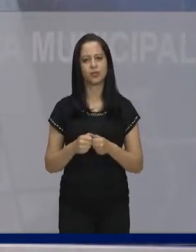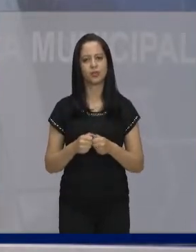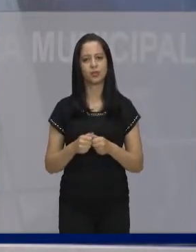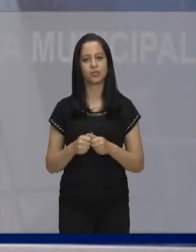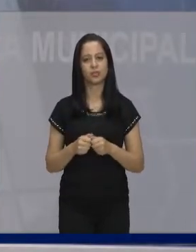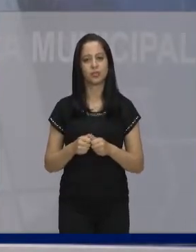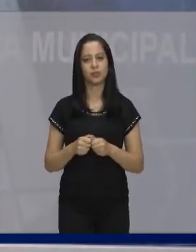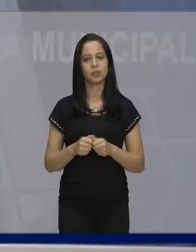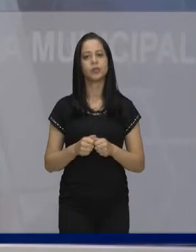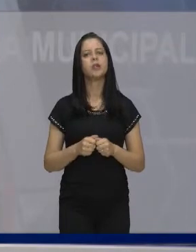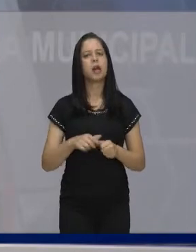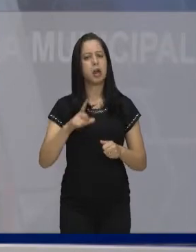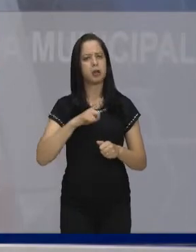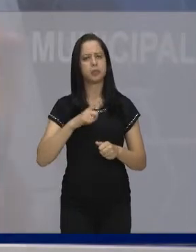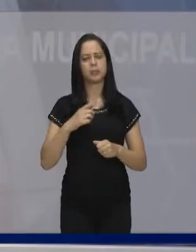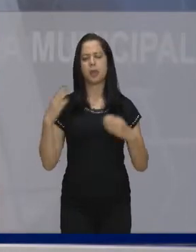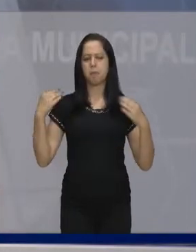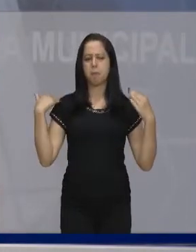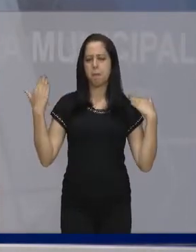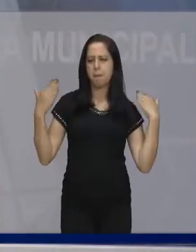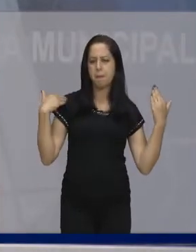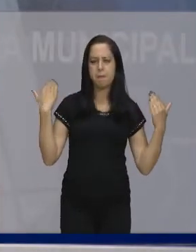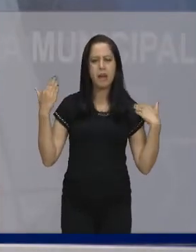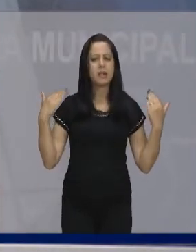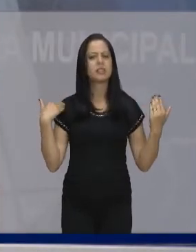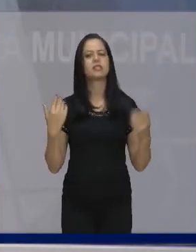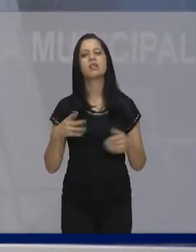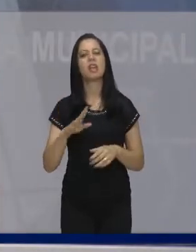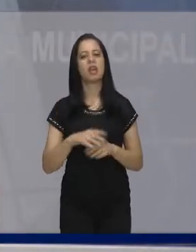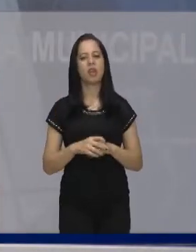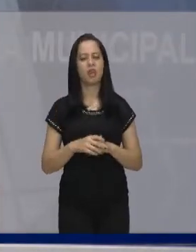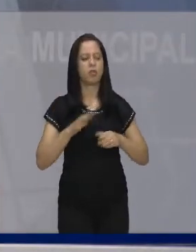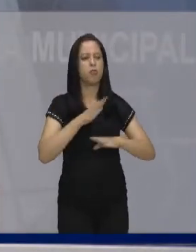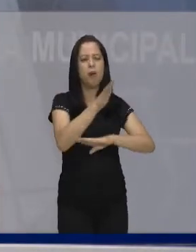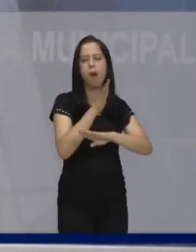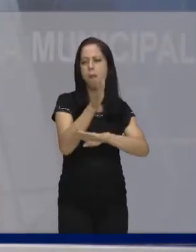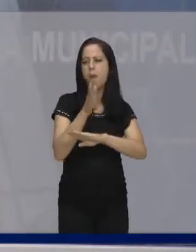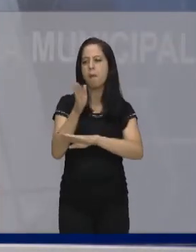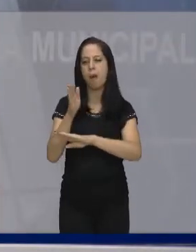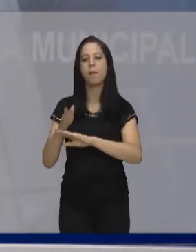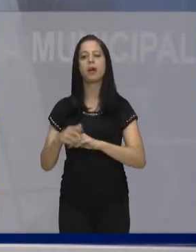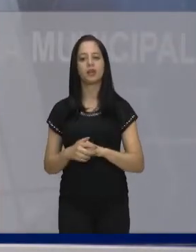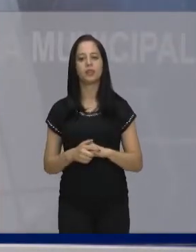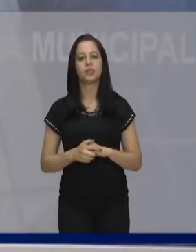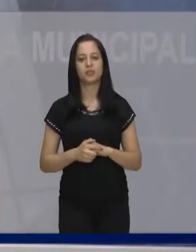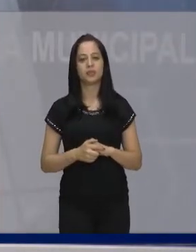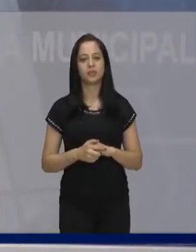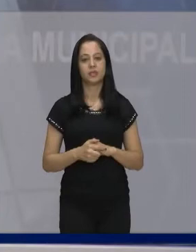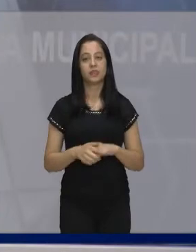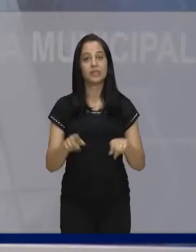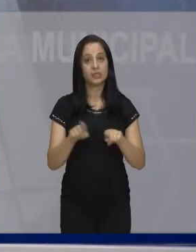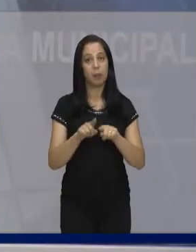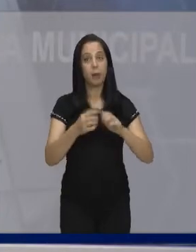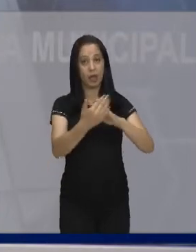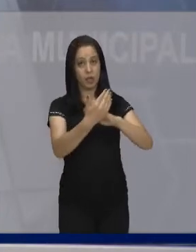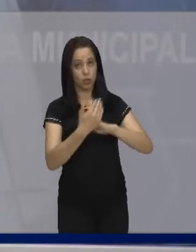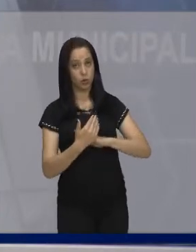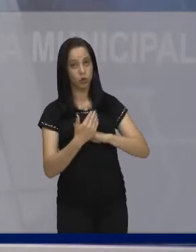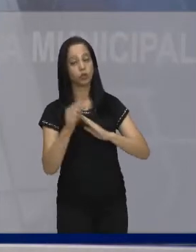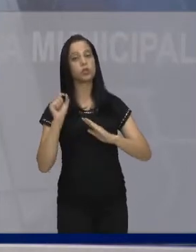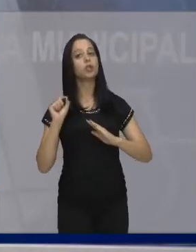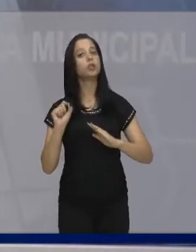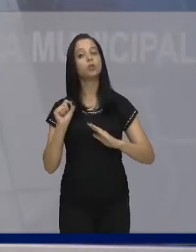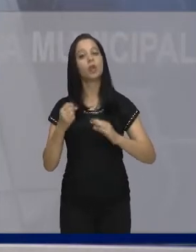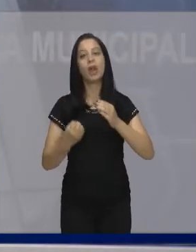com um city tour em várias localidades, de vários segmentos, está nos ajudando agora a